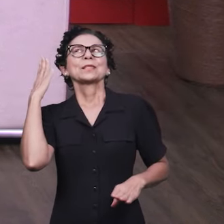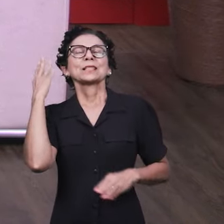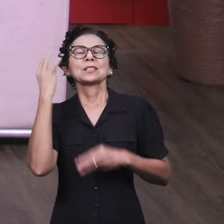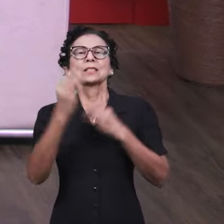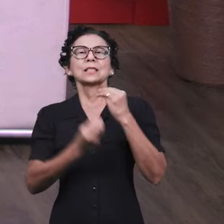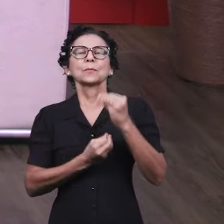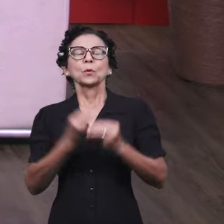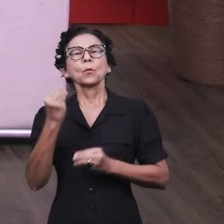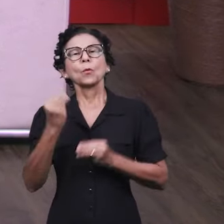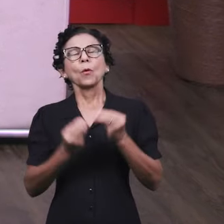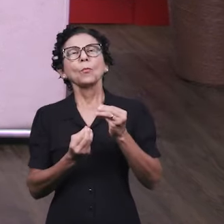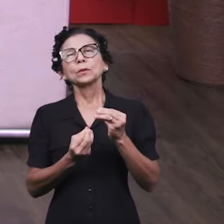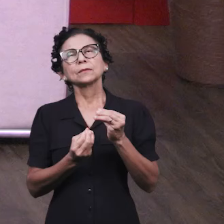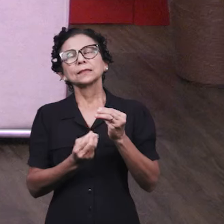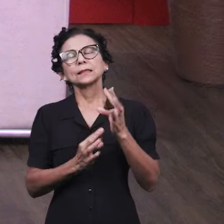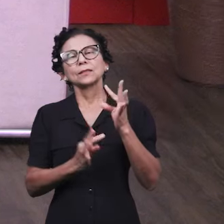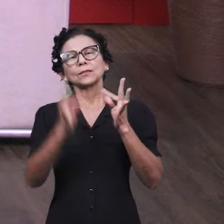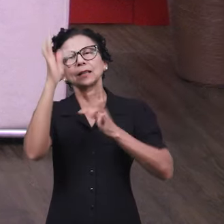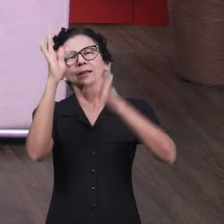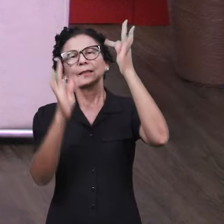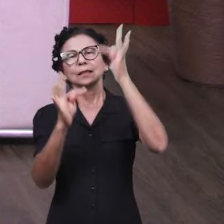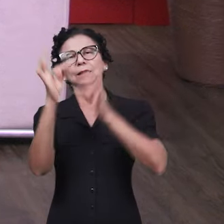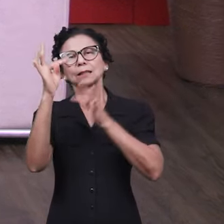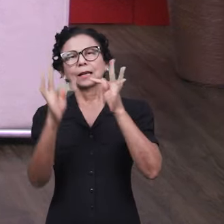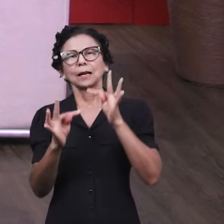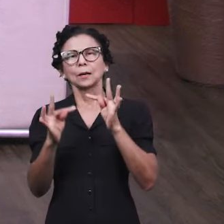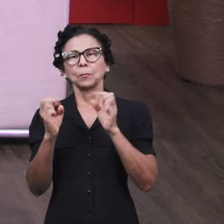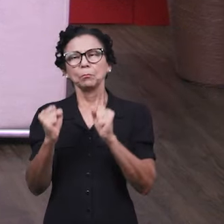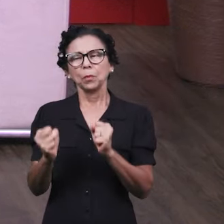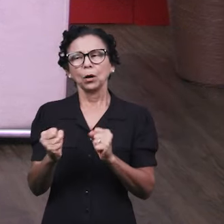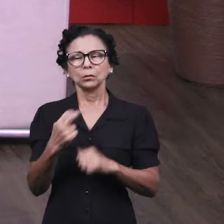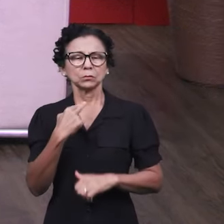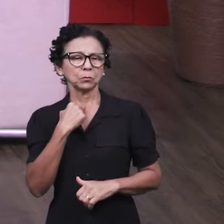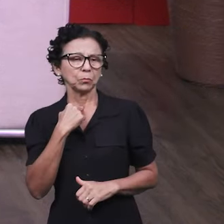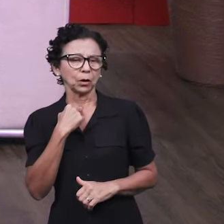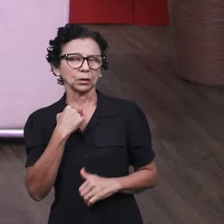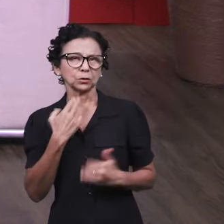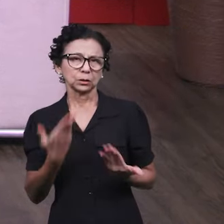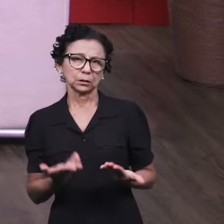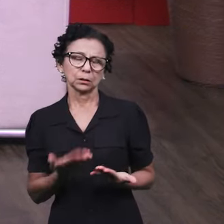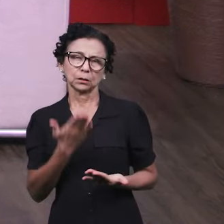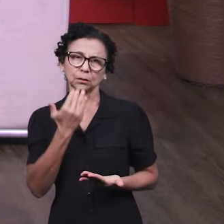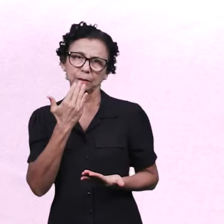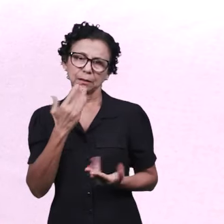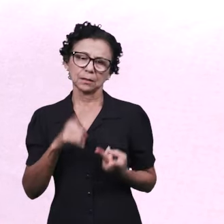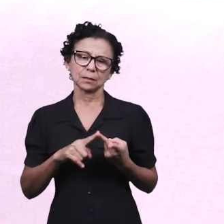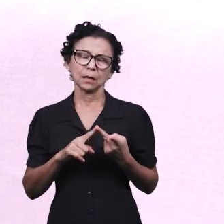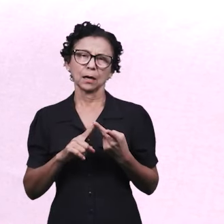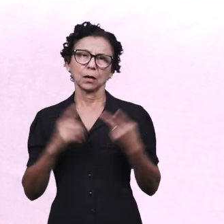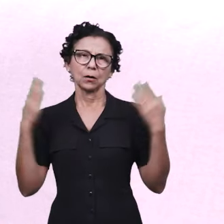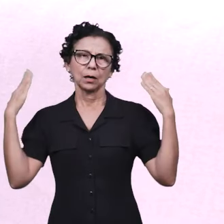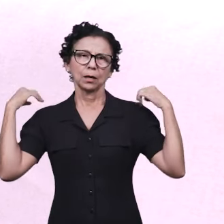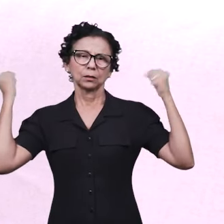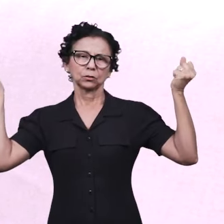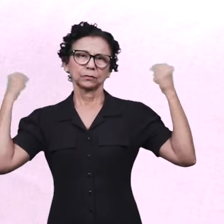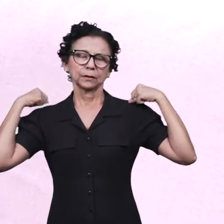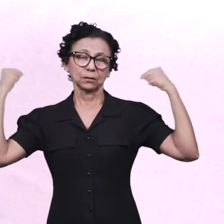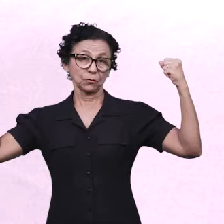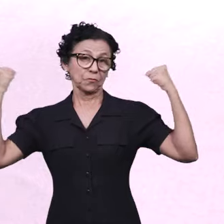que que me ajuda o que que dificulta né exatamente Daniele e tanto a questão da alimentação quanto a questão da atividade física